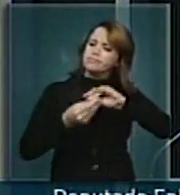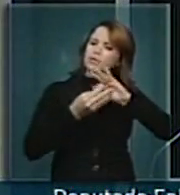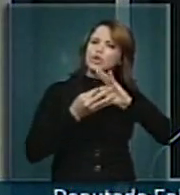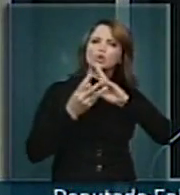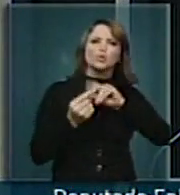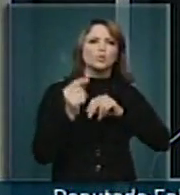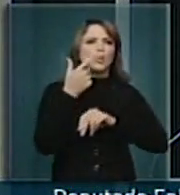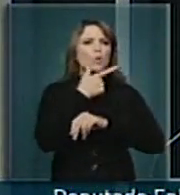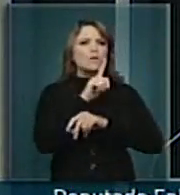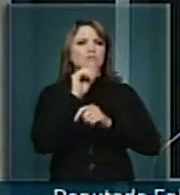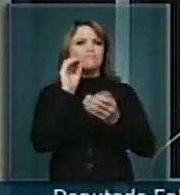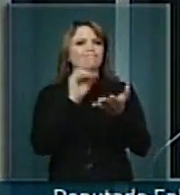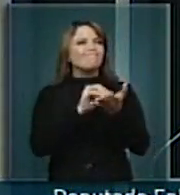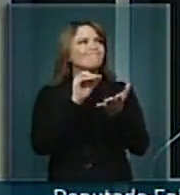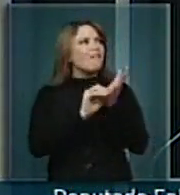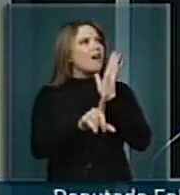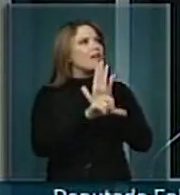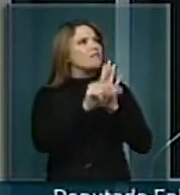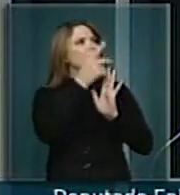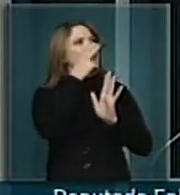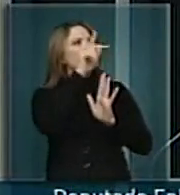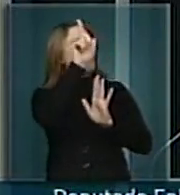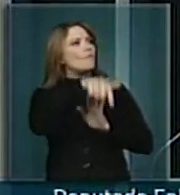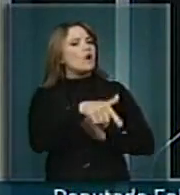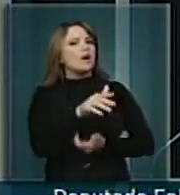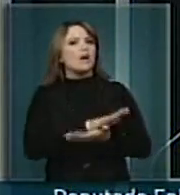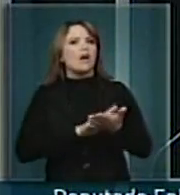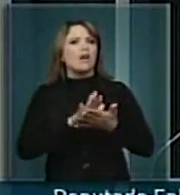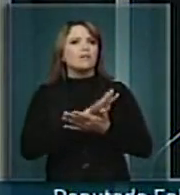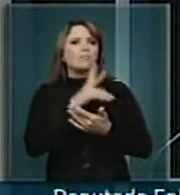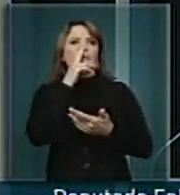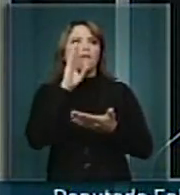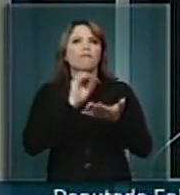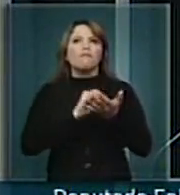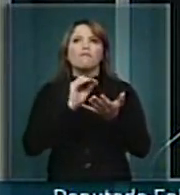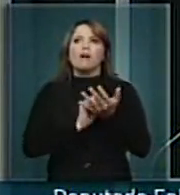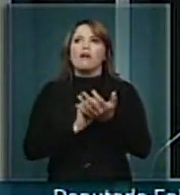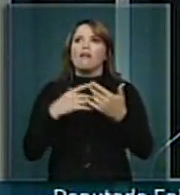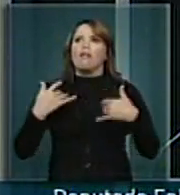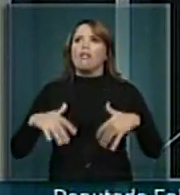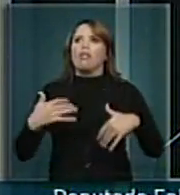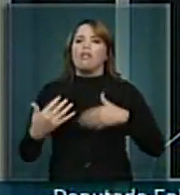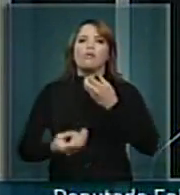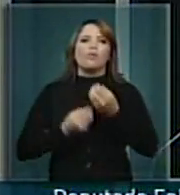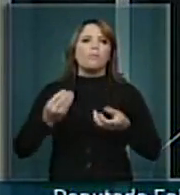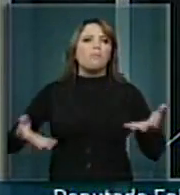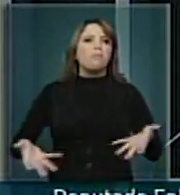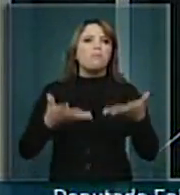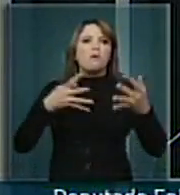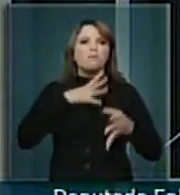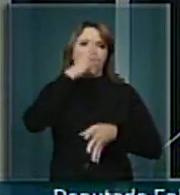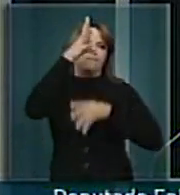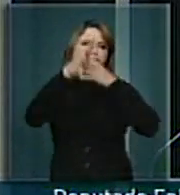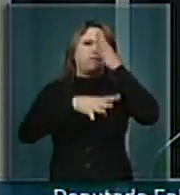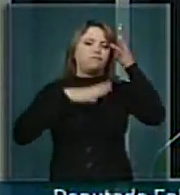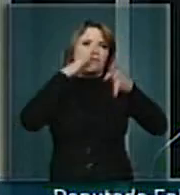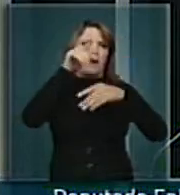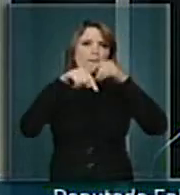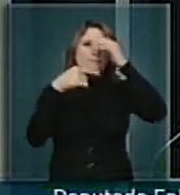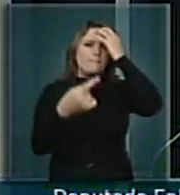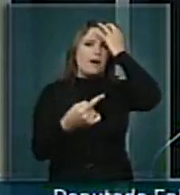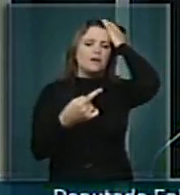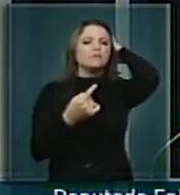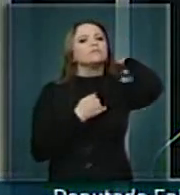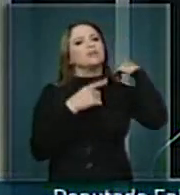ao preencher o vácuo legal que gera a insegurança jurídica e estimula abusos,